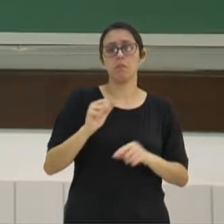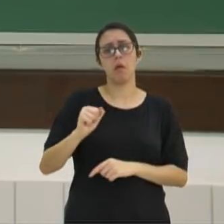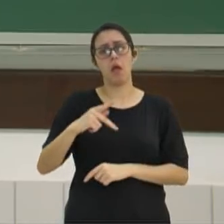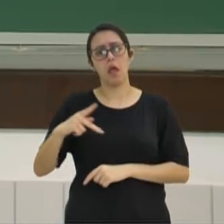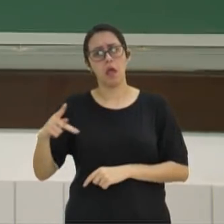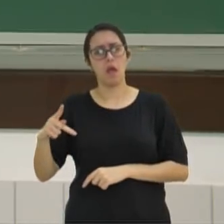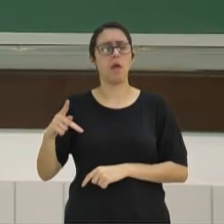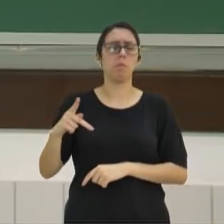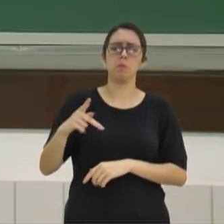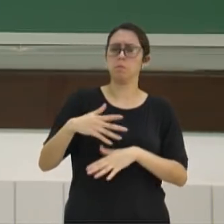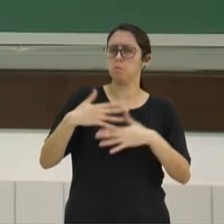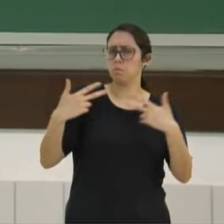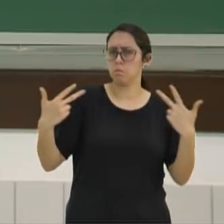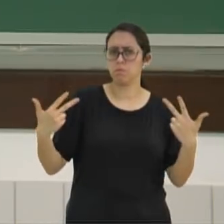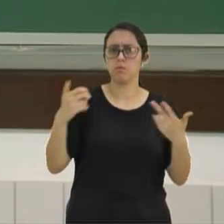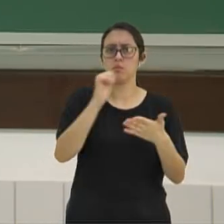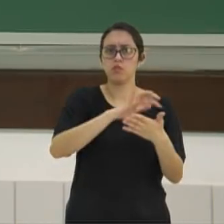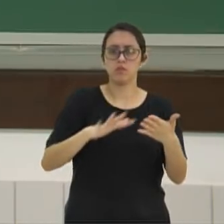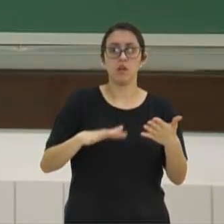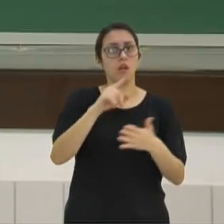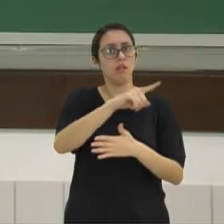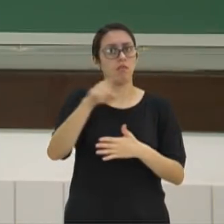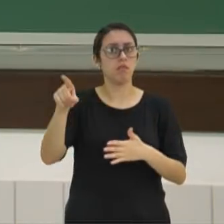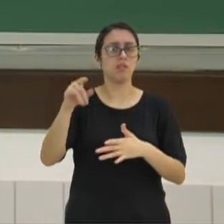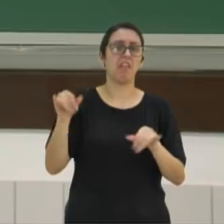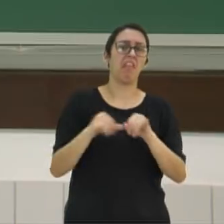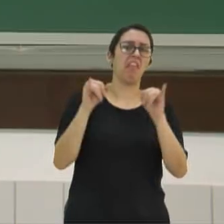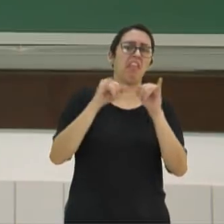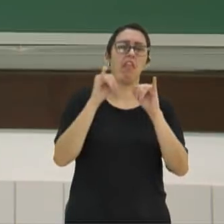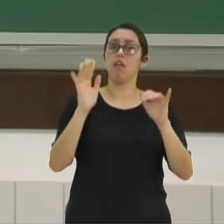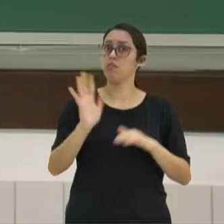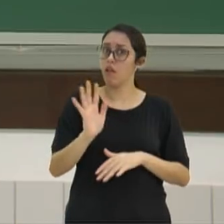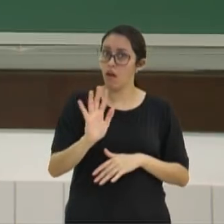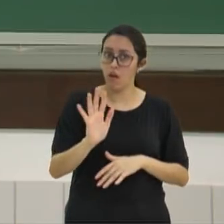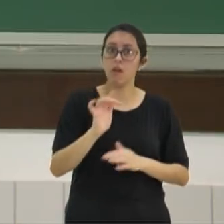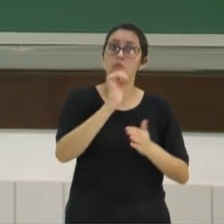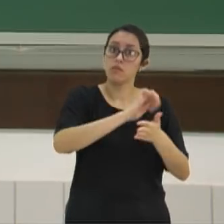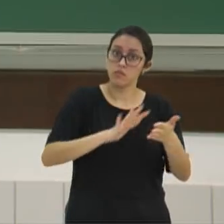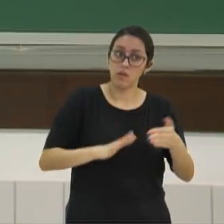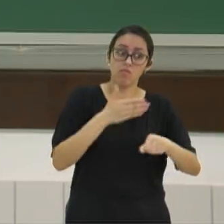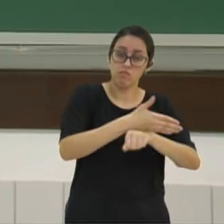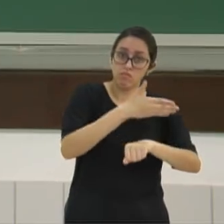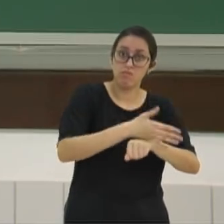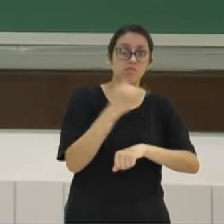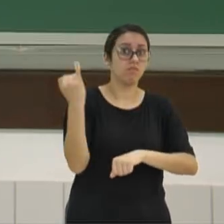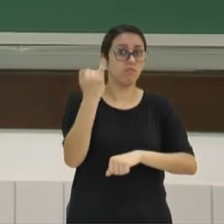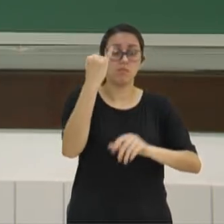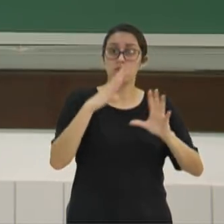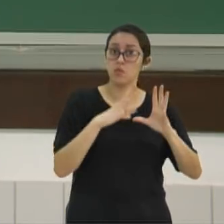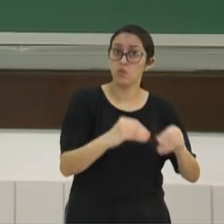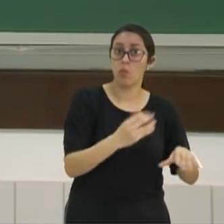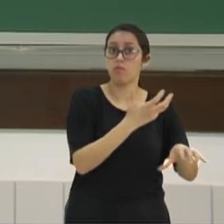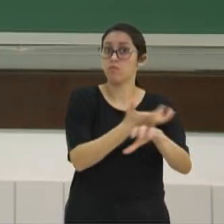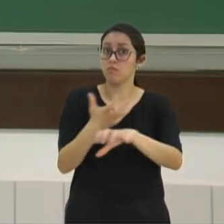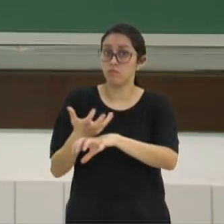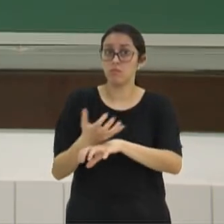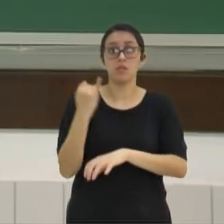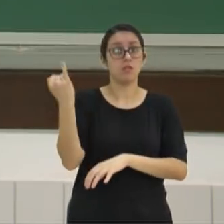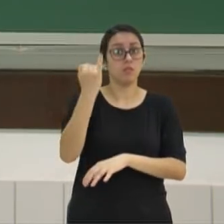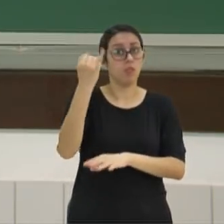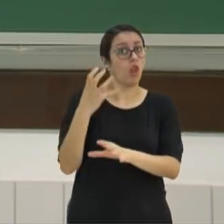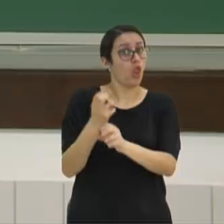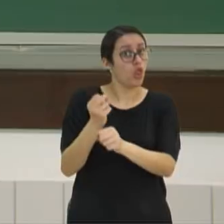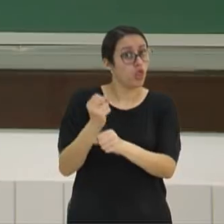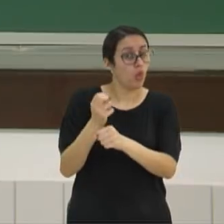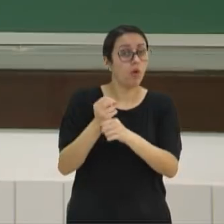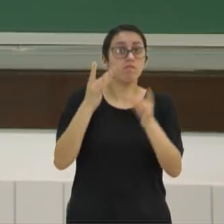tem atividade, não dê bobeira, hein? Fazer todas as atividades, todo dia, de todas as matérias, porque isso conta nota e